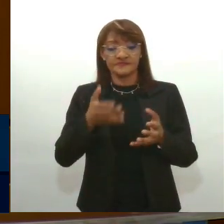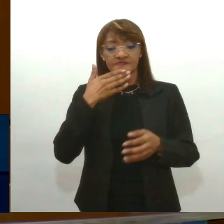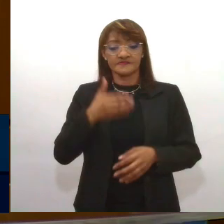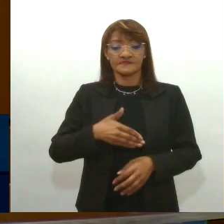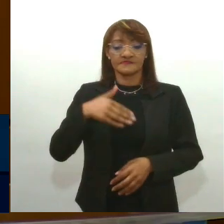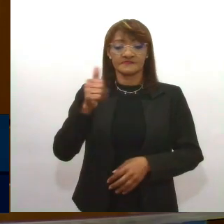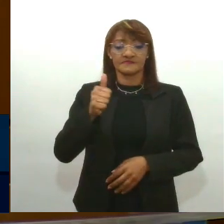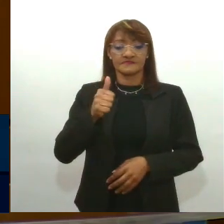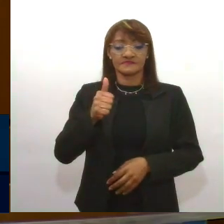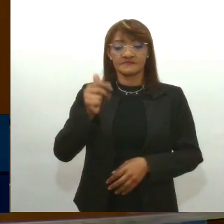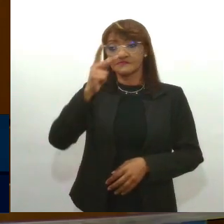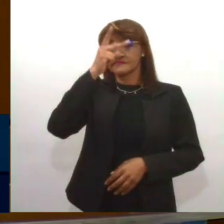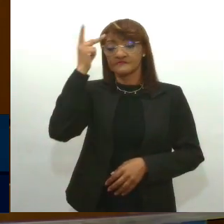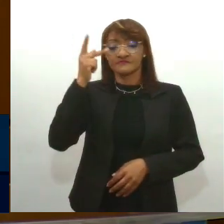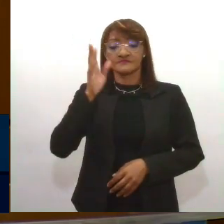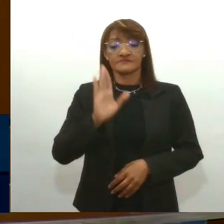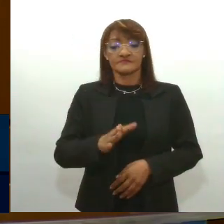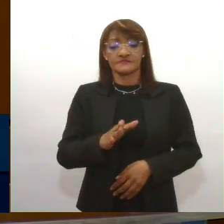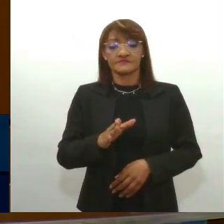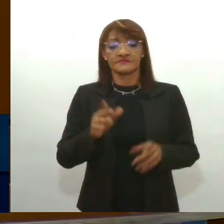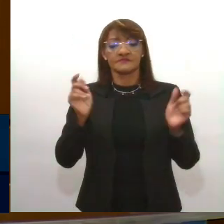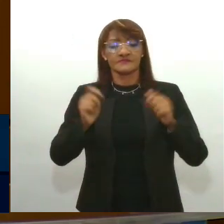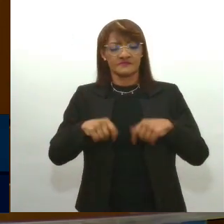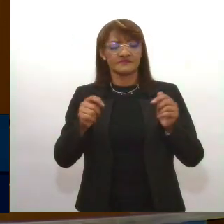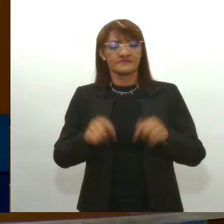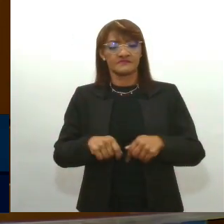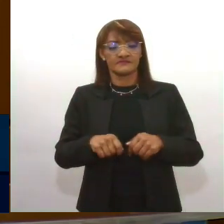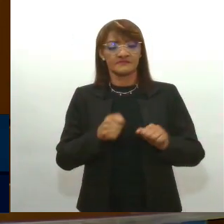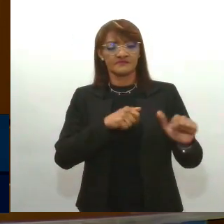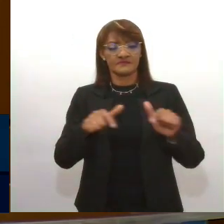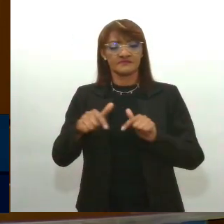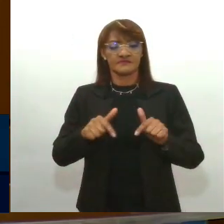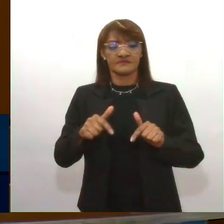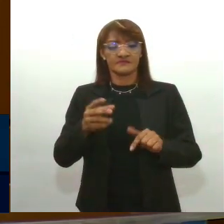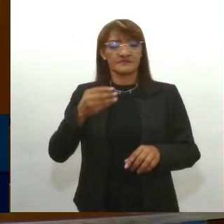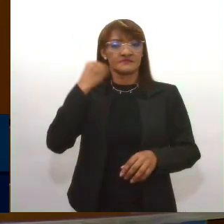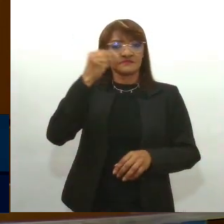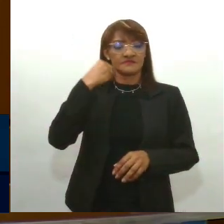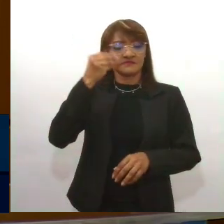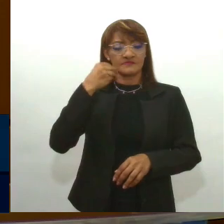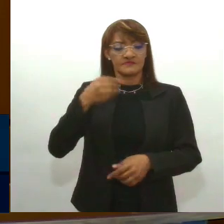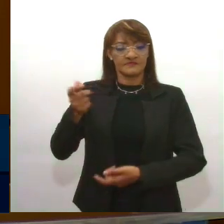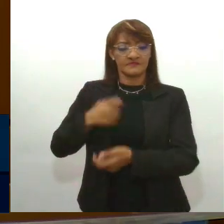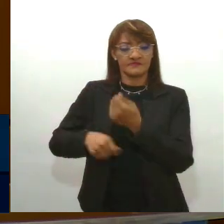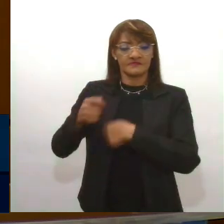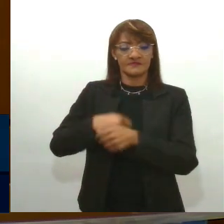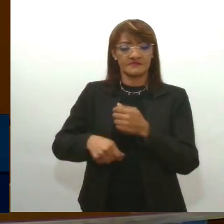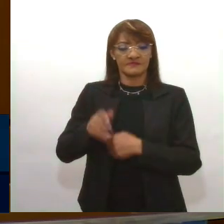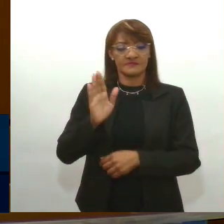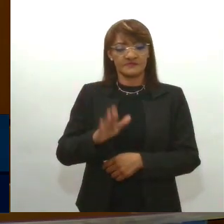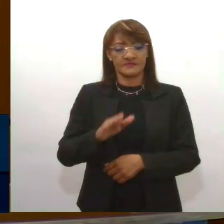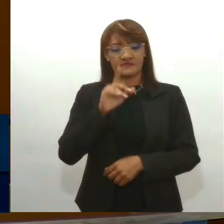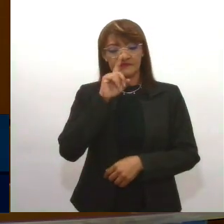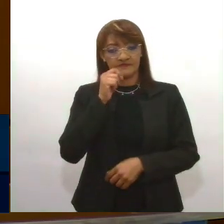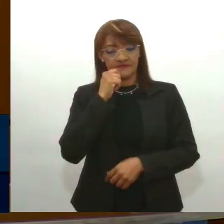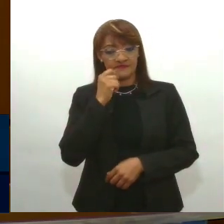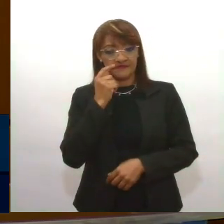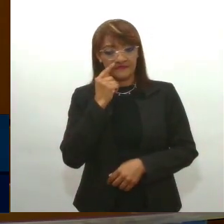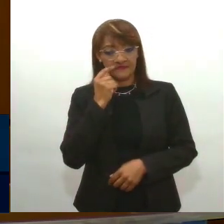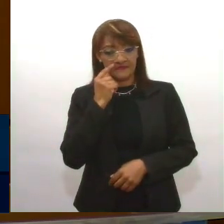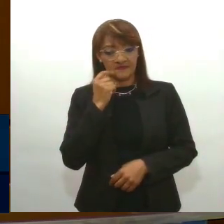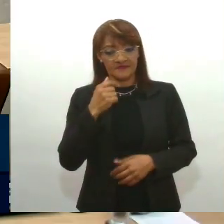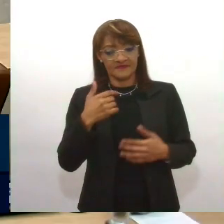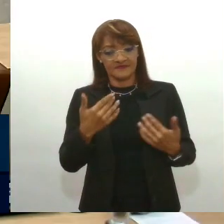condições de fazer o melhor alguém que tem experiência administrativa para fazer o melhor para Aracaju então senhor presidente também parabenizar a